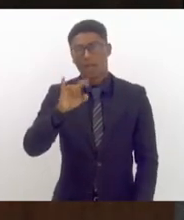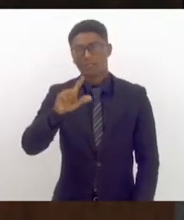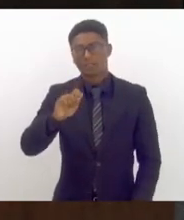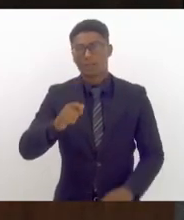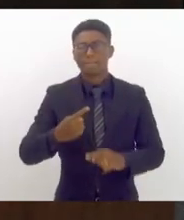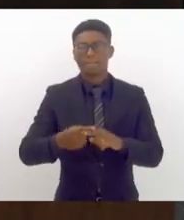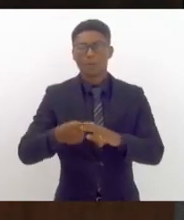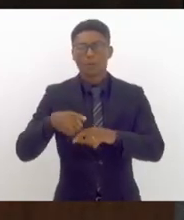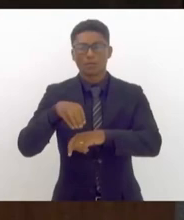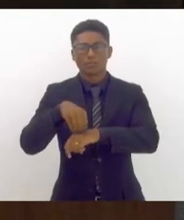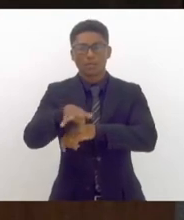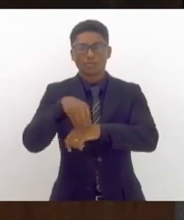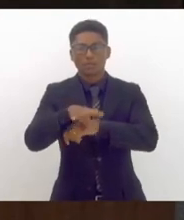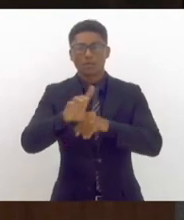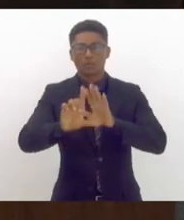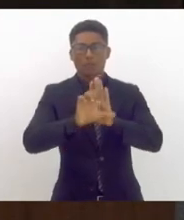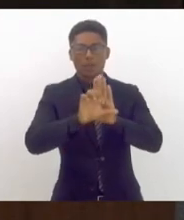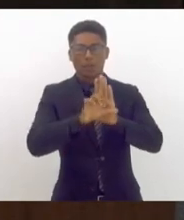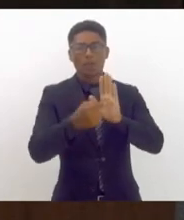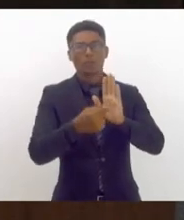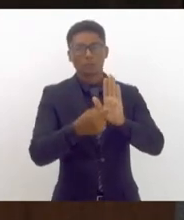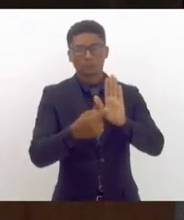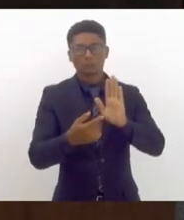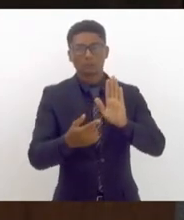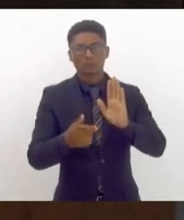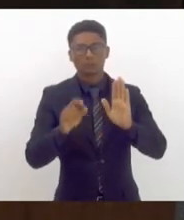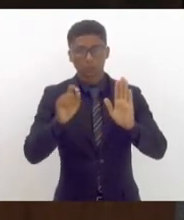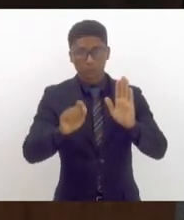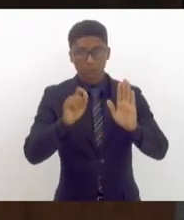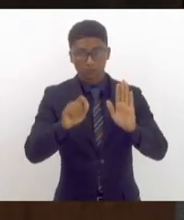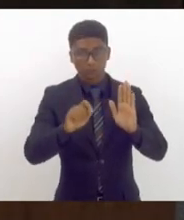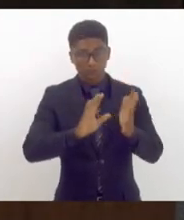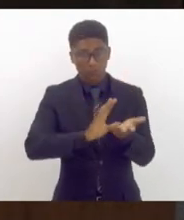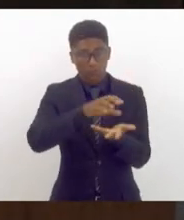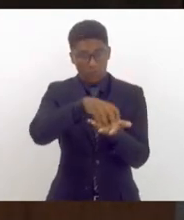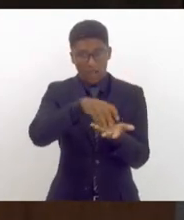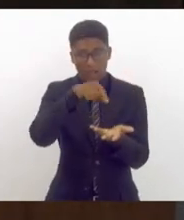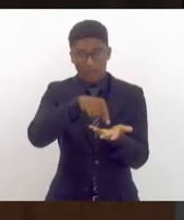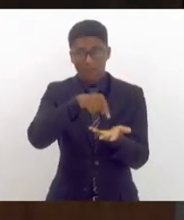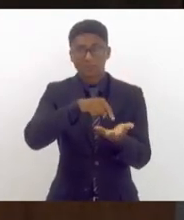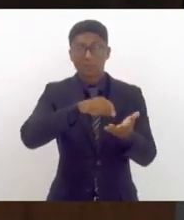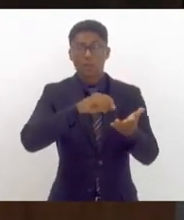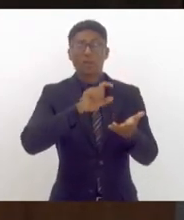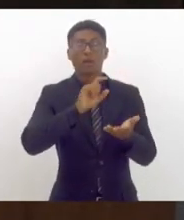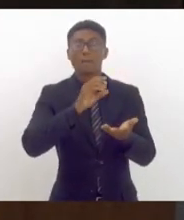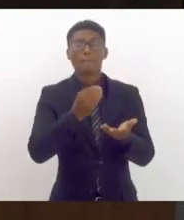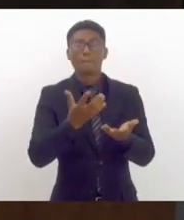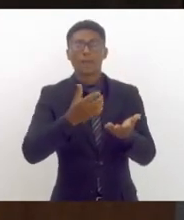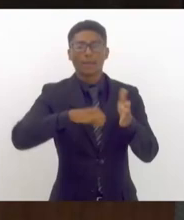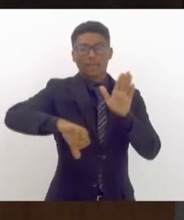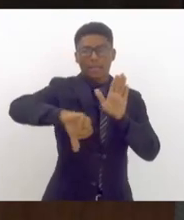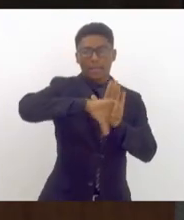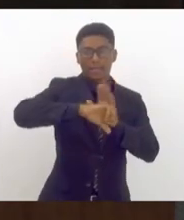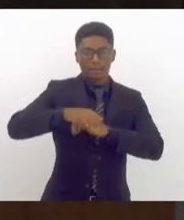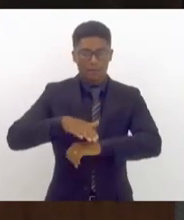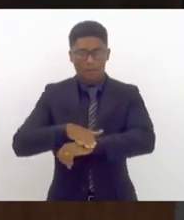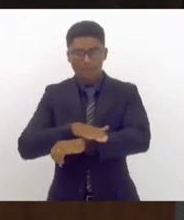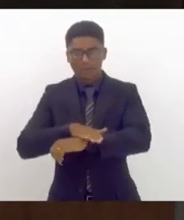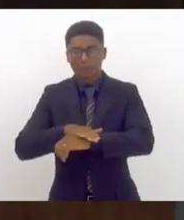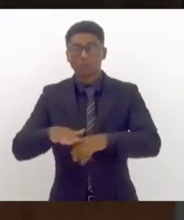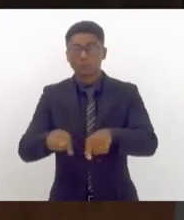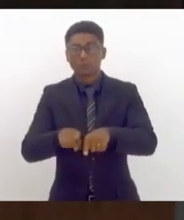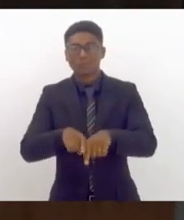essa indicação legislativa de implantação de uma unidade especializada de crimes raciais e delitos de intolerância